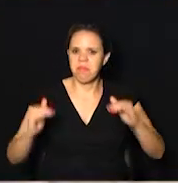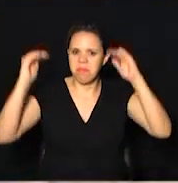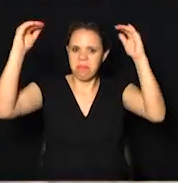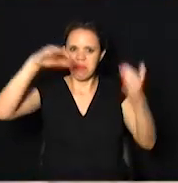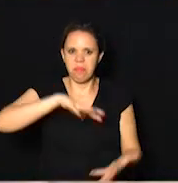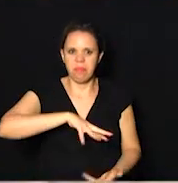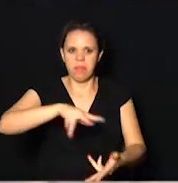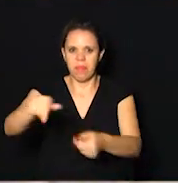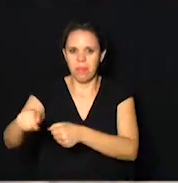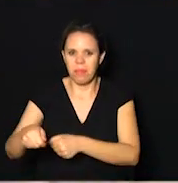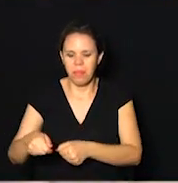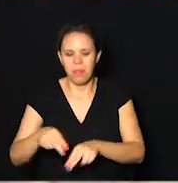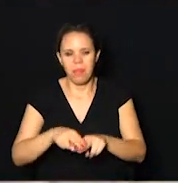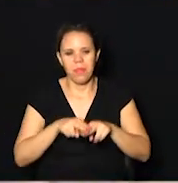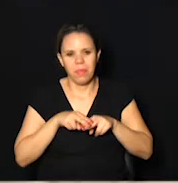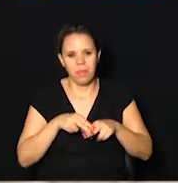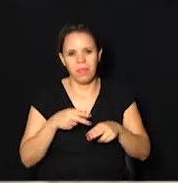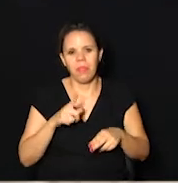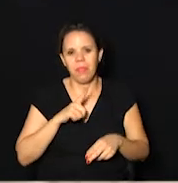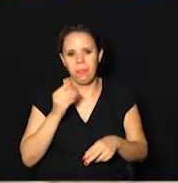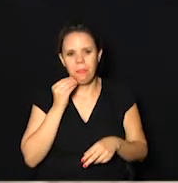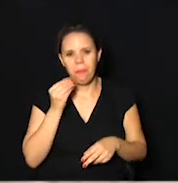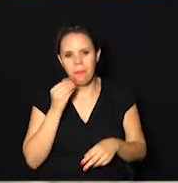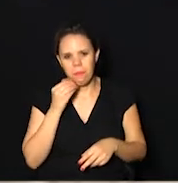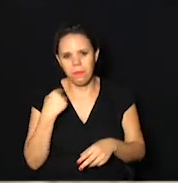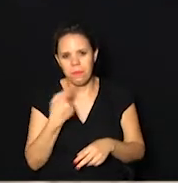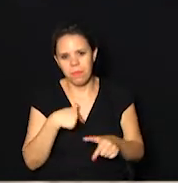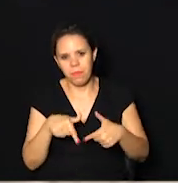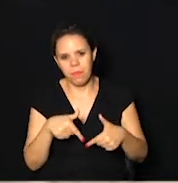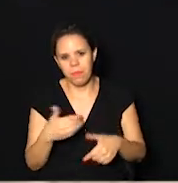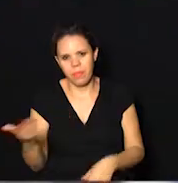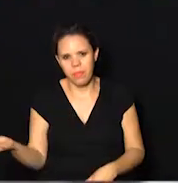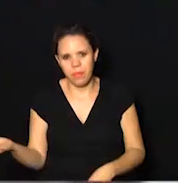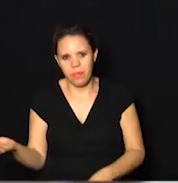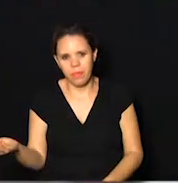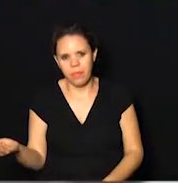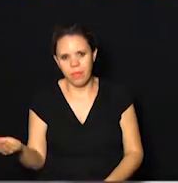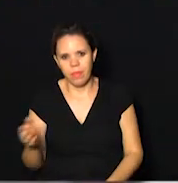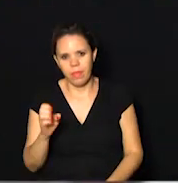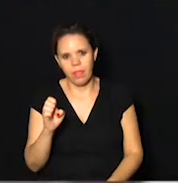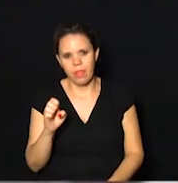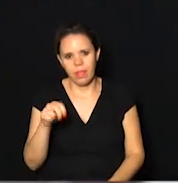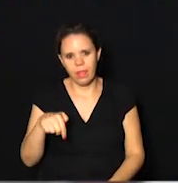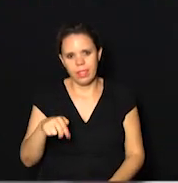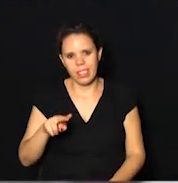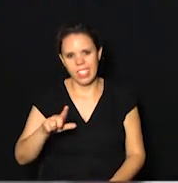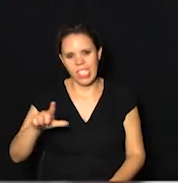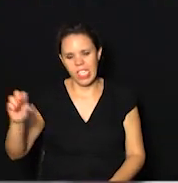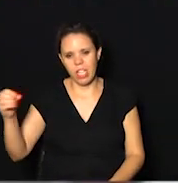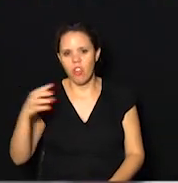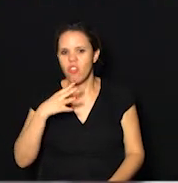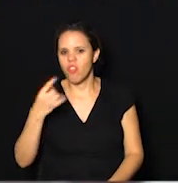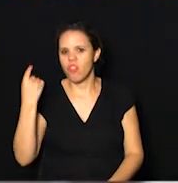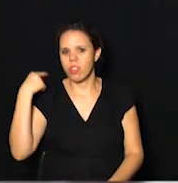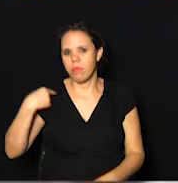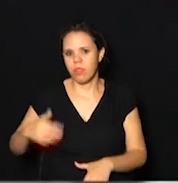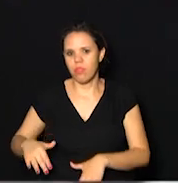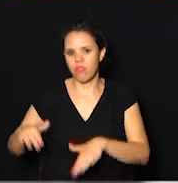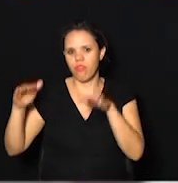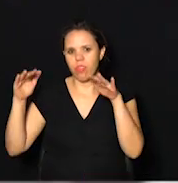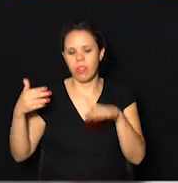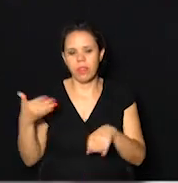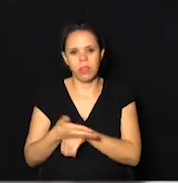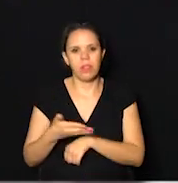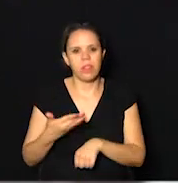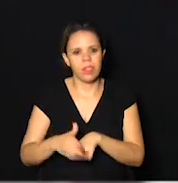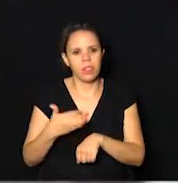um nível mundial não é por isso que houve essa possibilidade da gente trabalhar com ele por isso que já conhecia desde a época de escolinha né